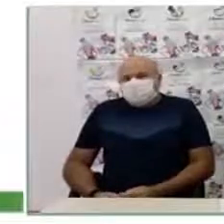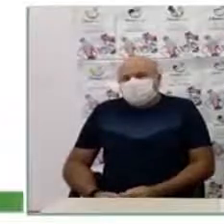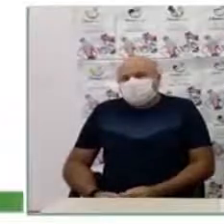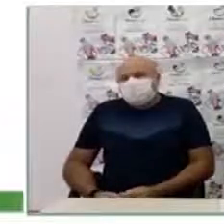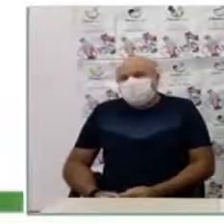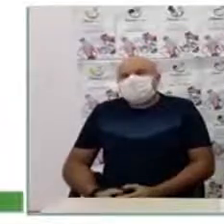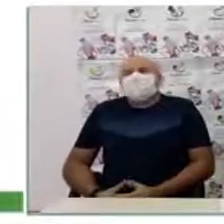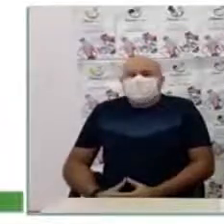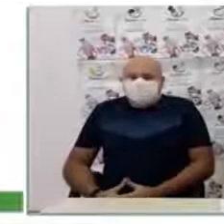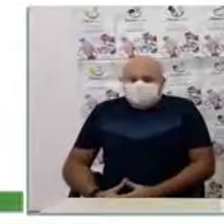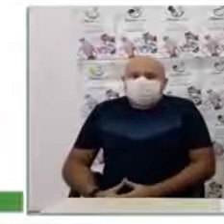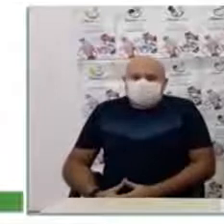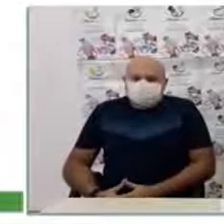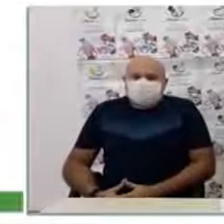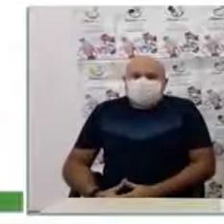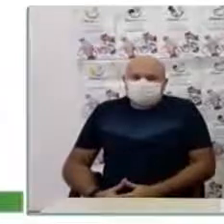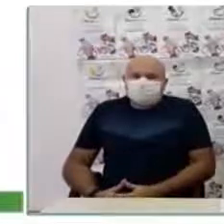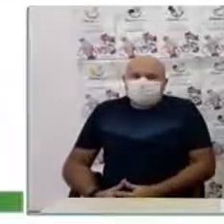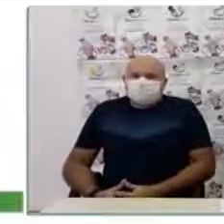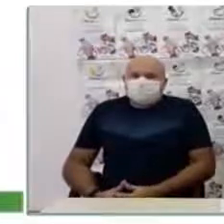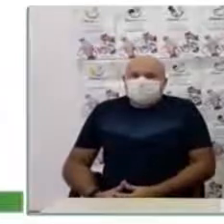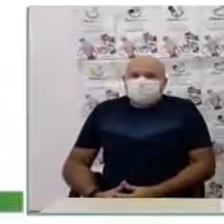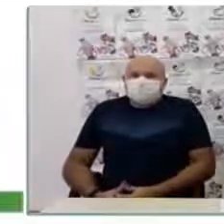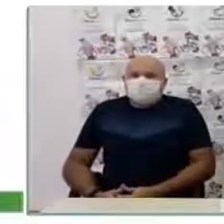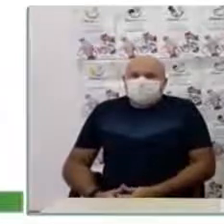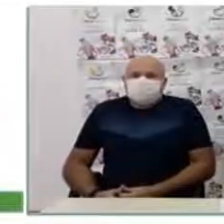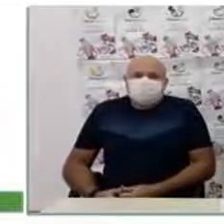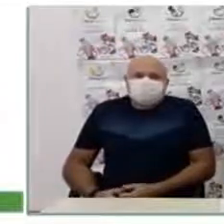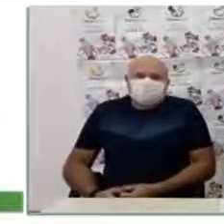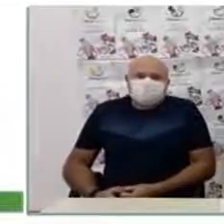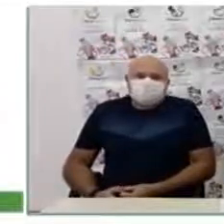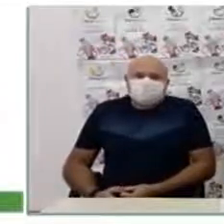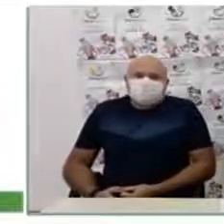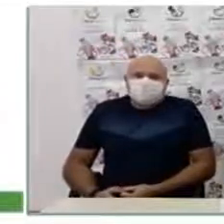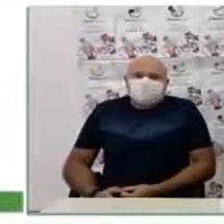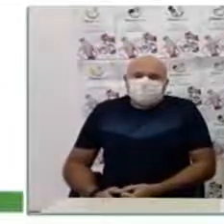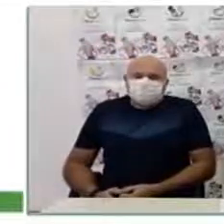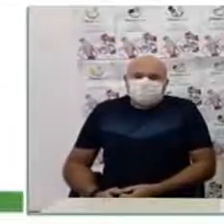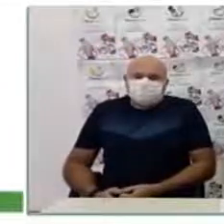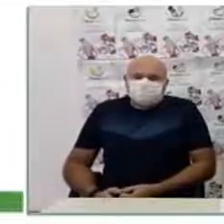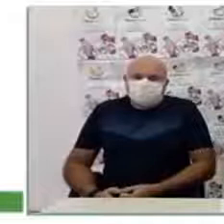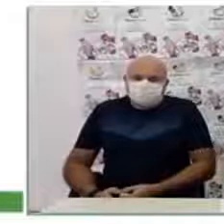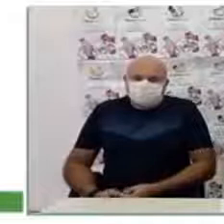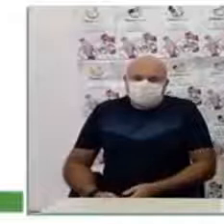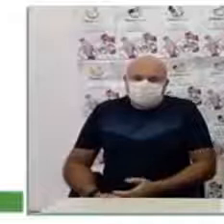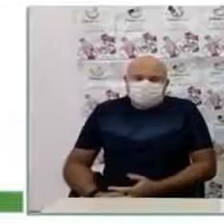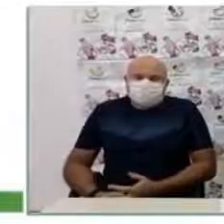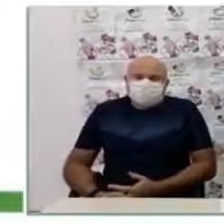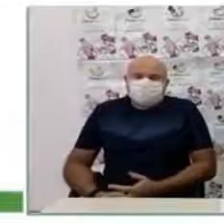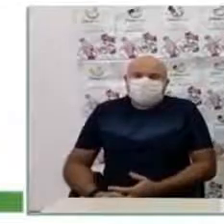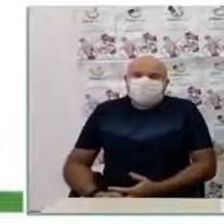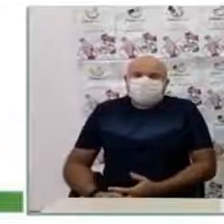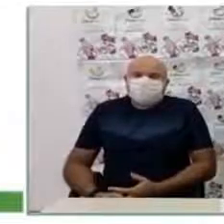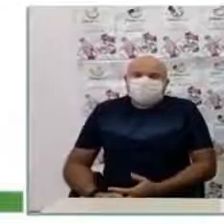do modelo atômico na base científica, certo? Esse modelo atômico de Dalton, ele era de um modo esférico, certo?